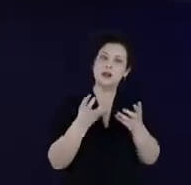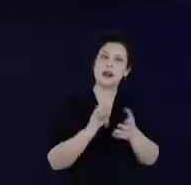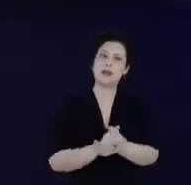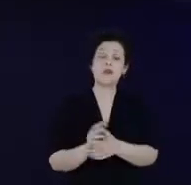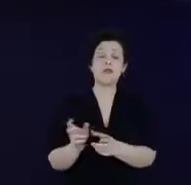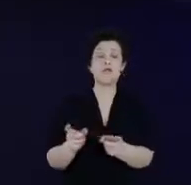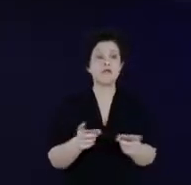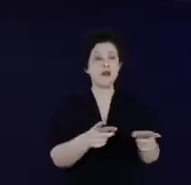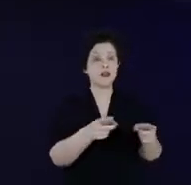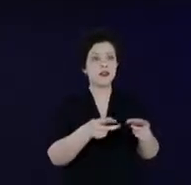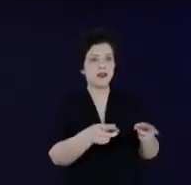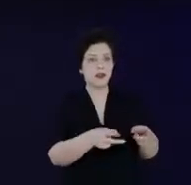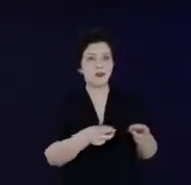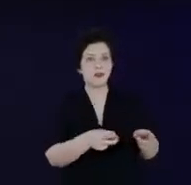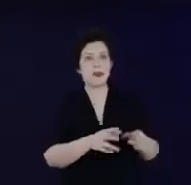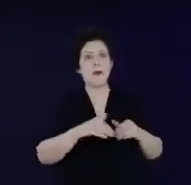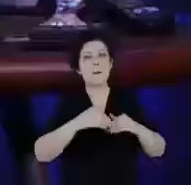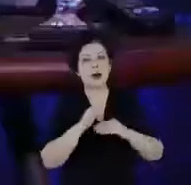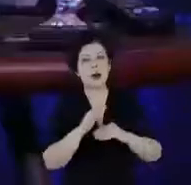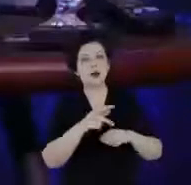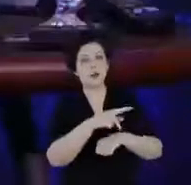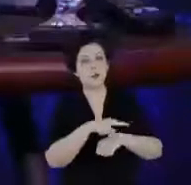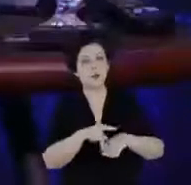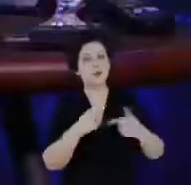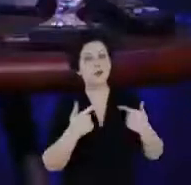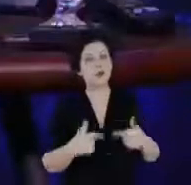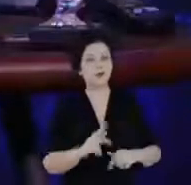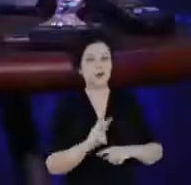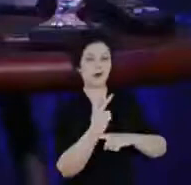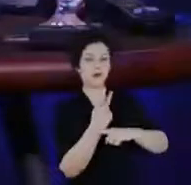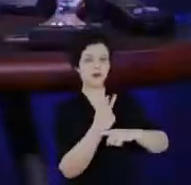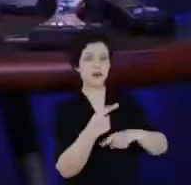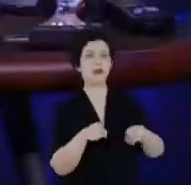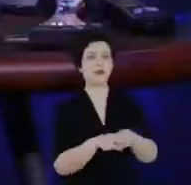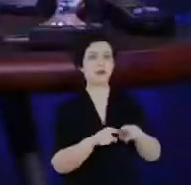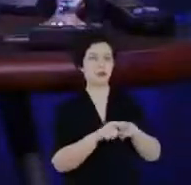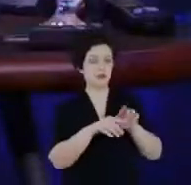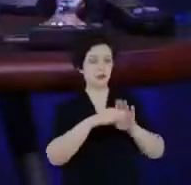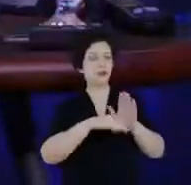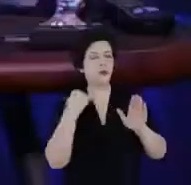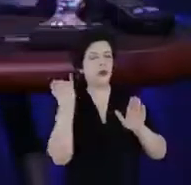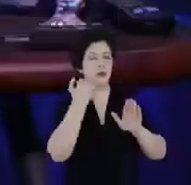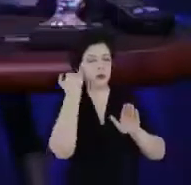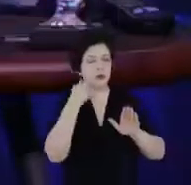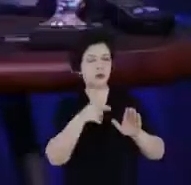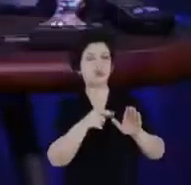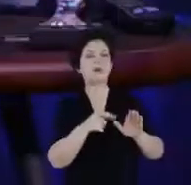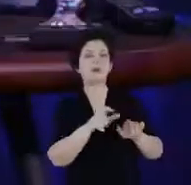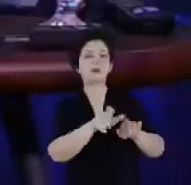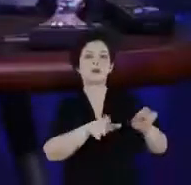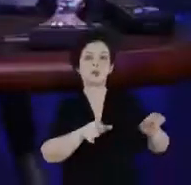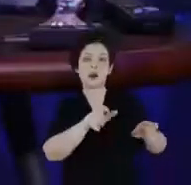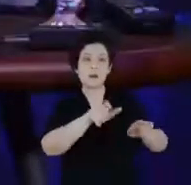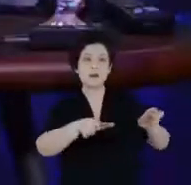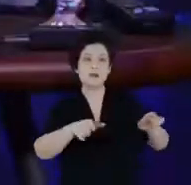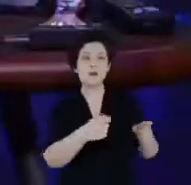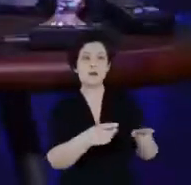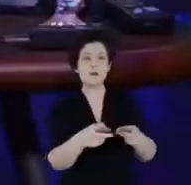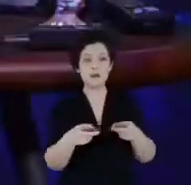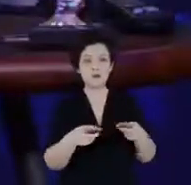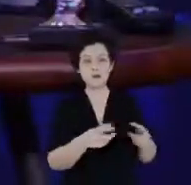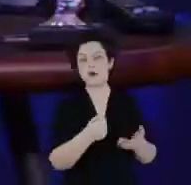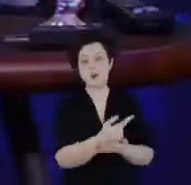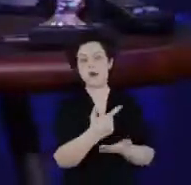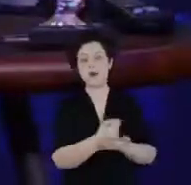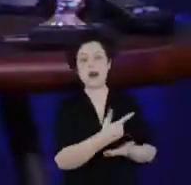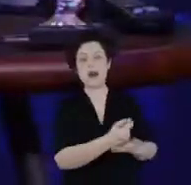mais energias renováveis, e o hidrogênio vai ser também um importante fator de consumo das nossas energias renováveis,